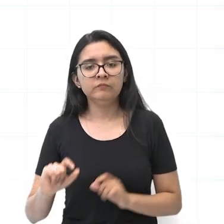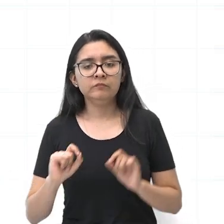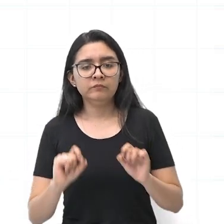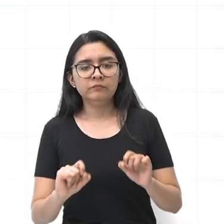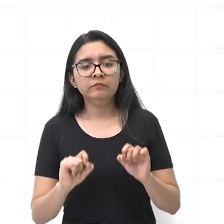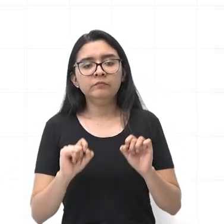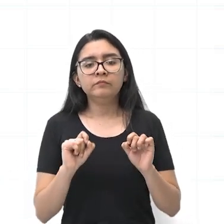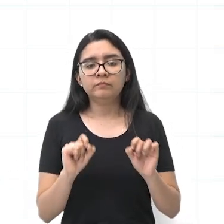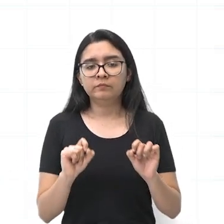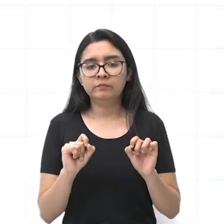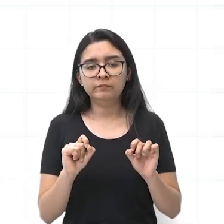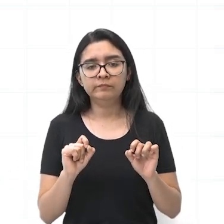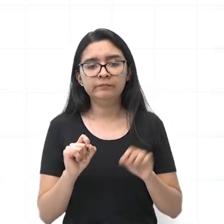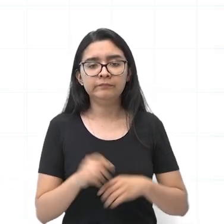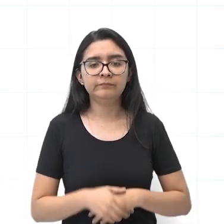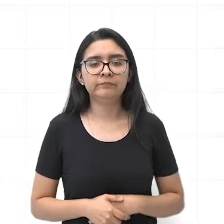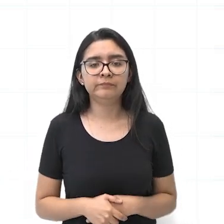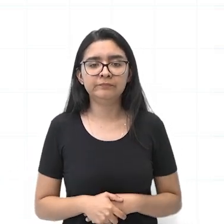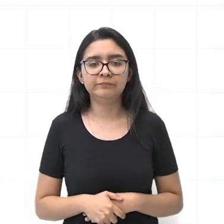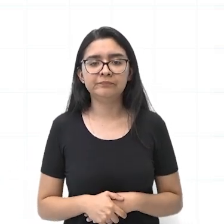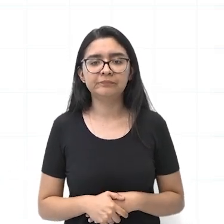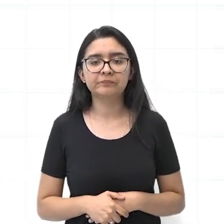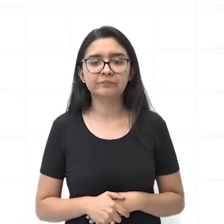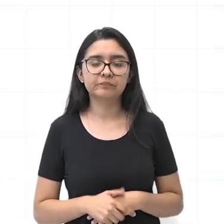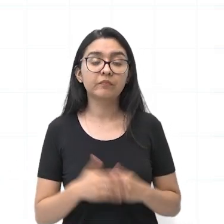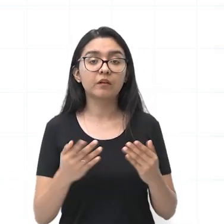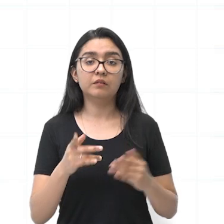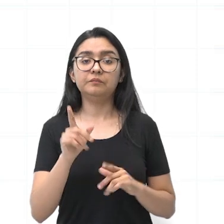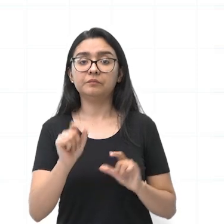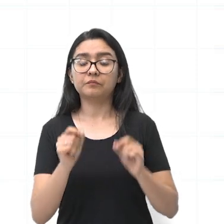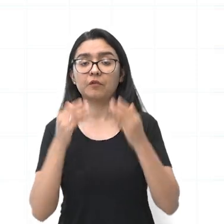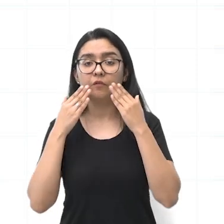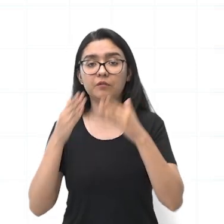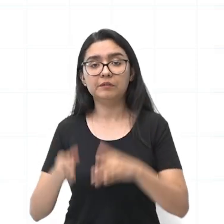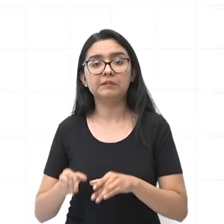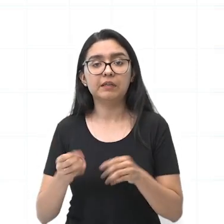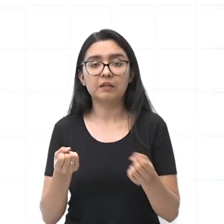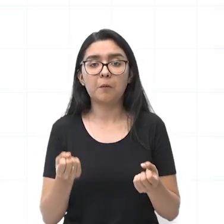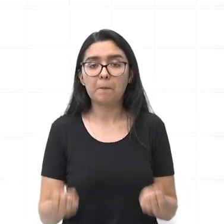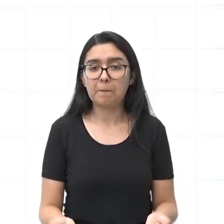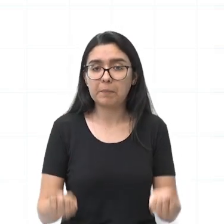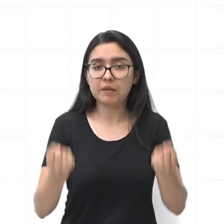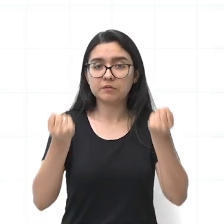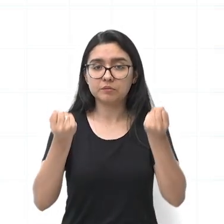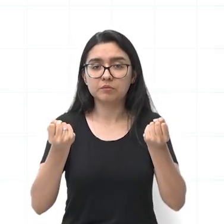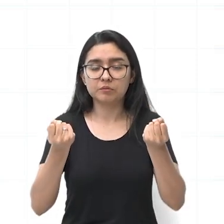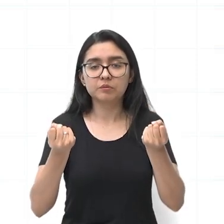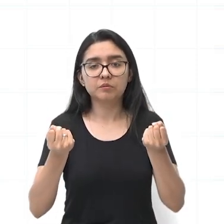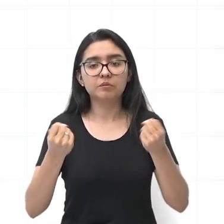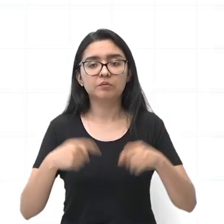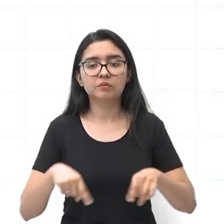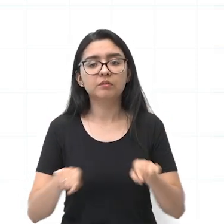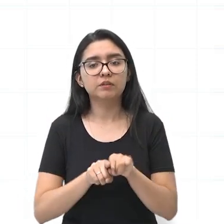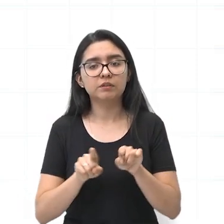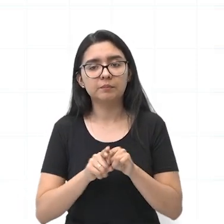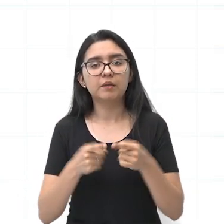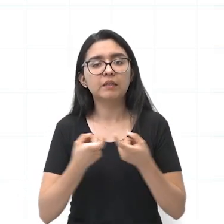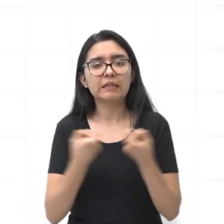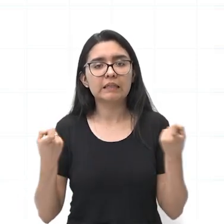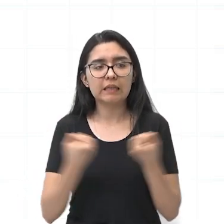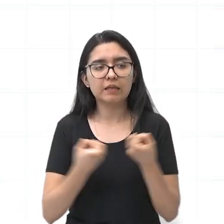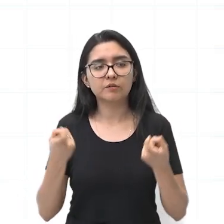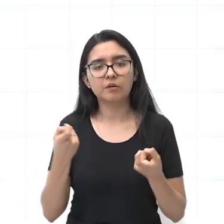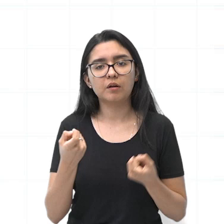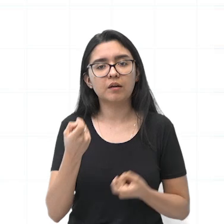no que se refere a levantamento de peso, a resistência do elástico, como a senhorinha está fazendo